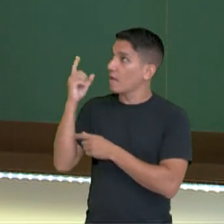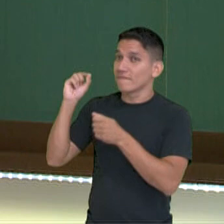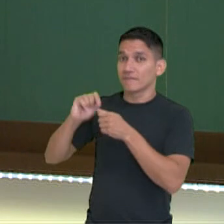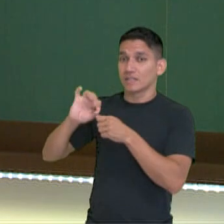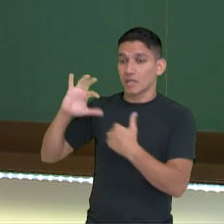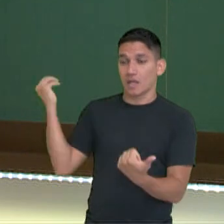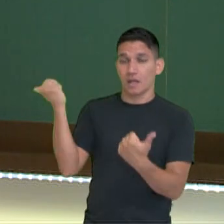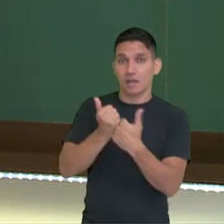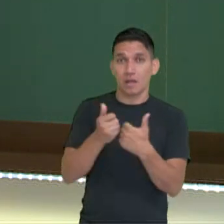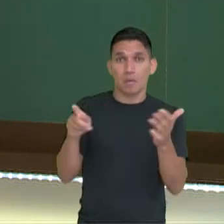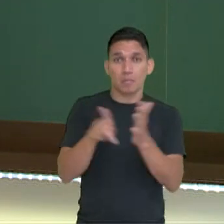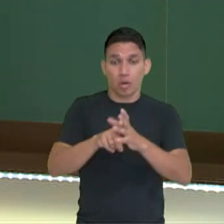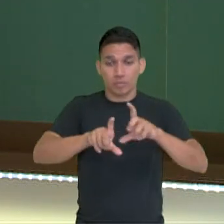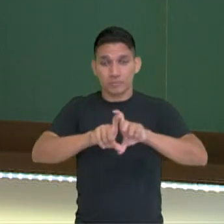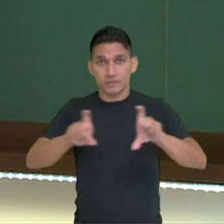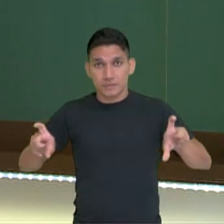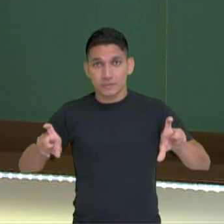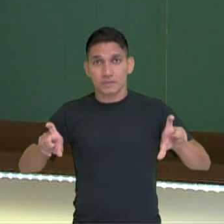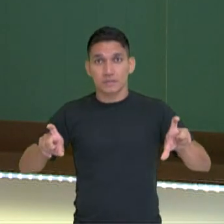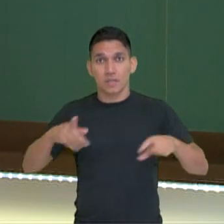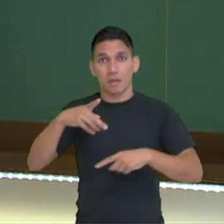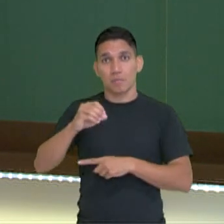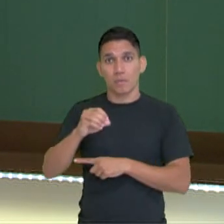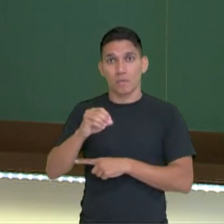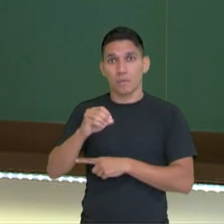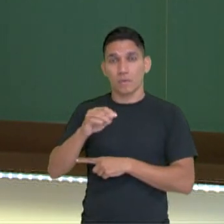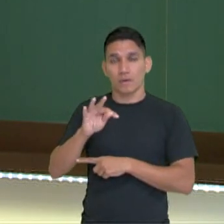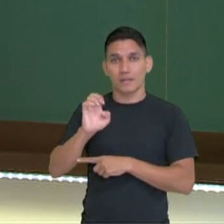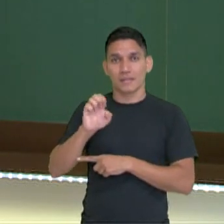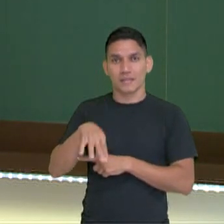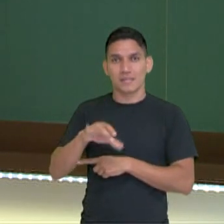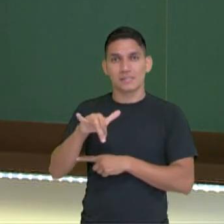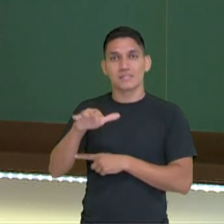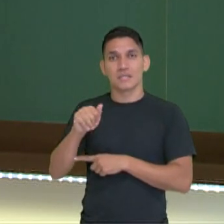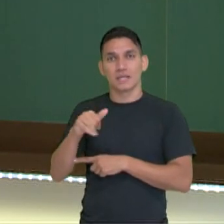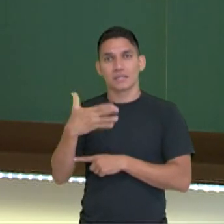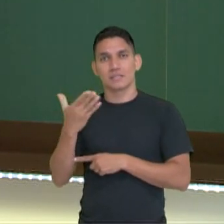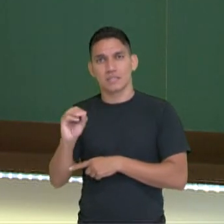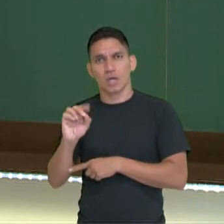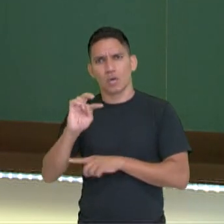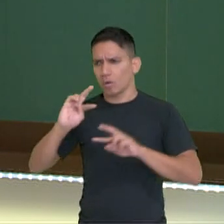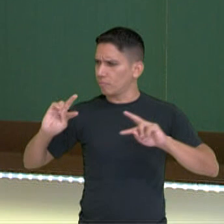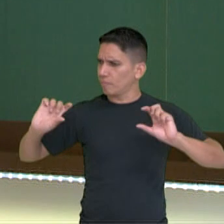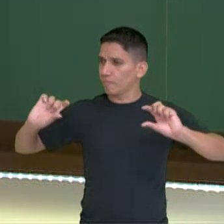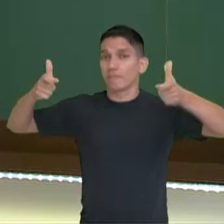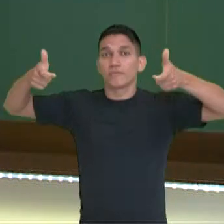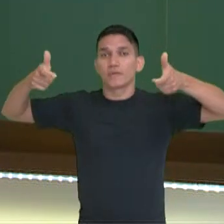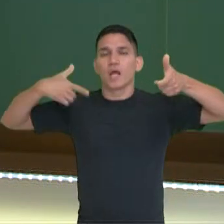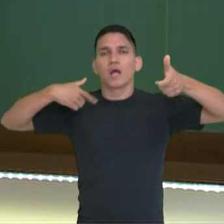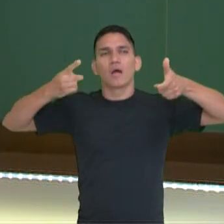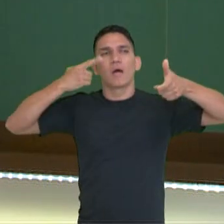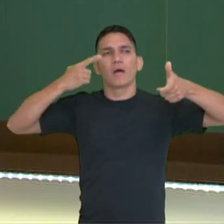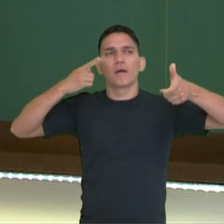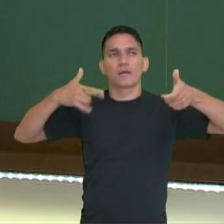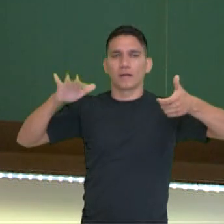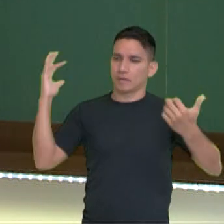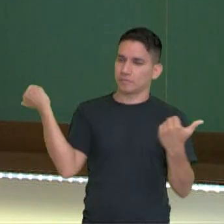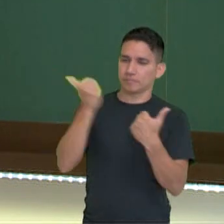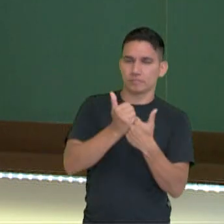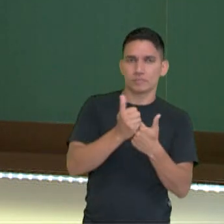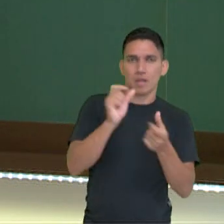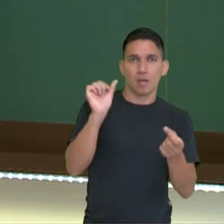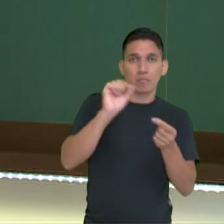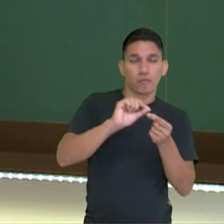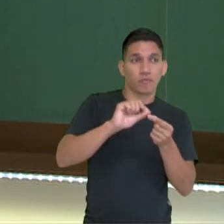da propriedade da potenciação, ó. Então, isso que eu falei ali, ó. Eu peguei este valor, coloquei em